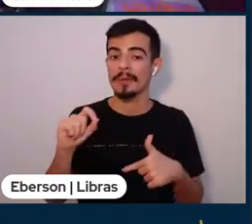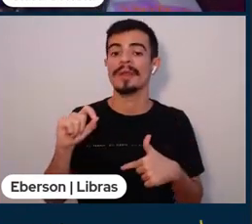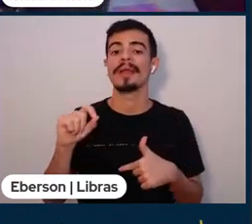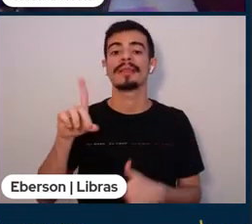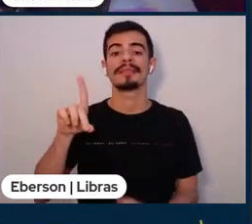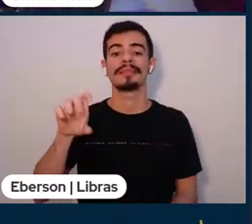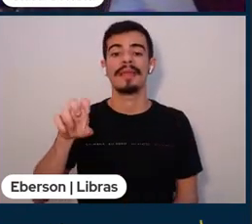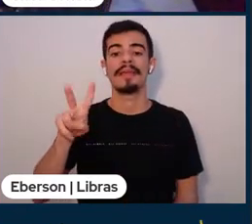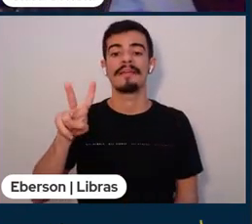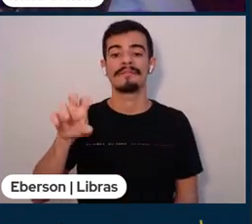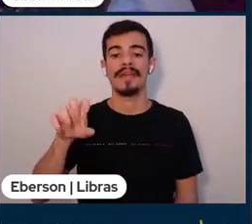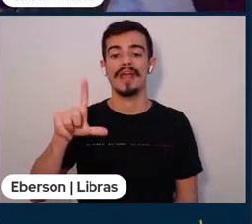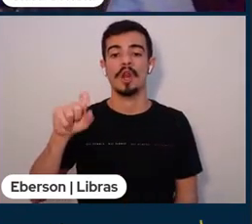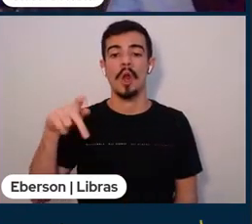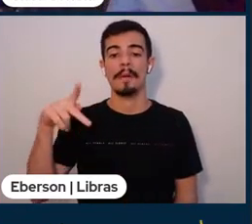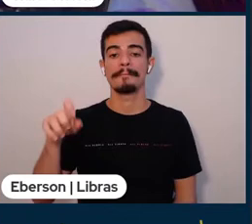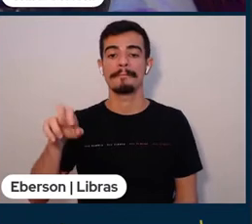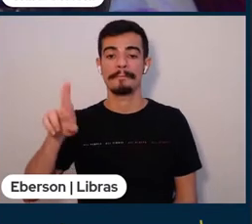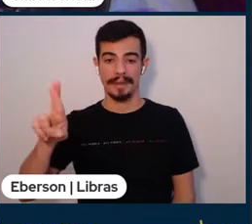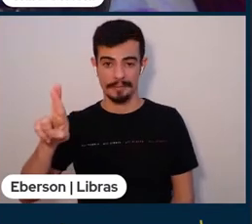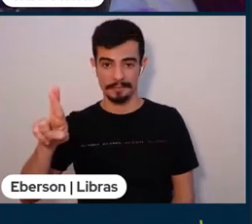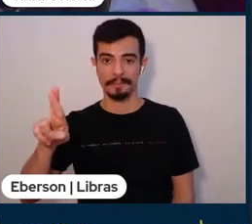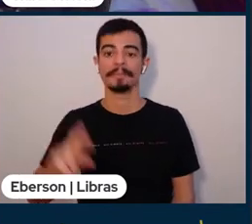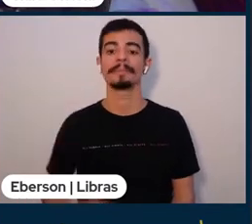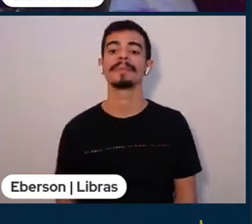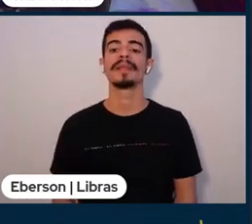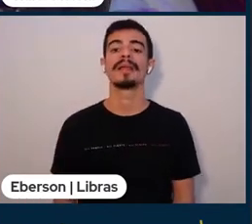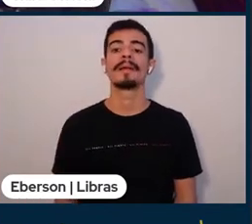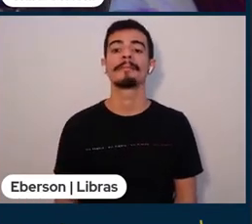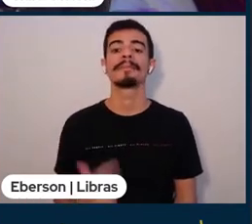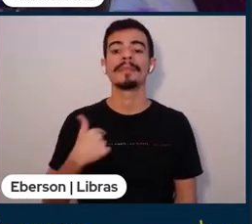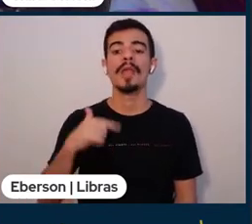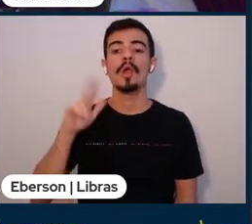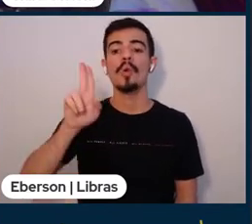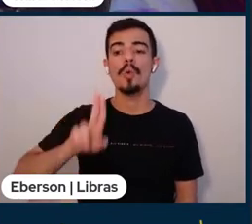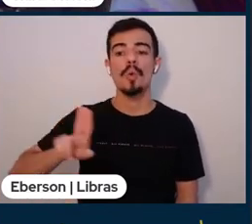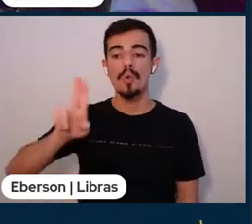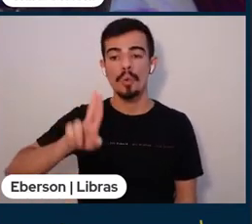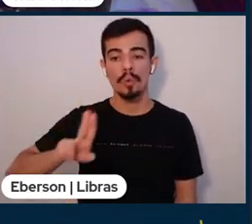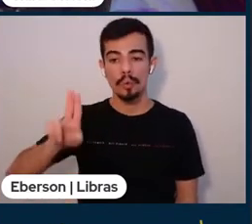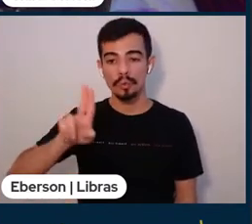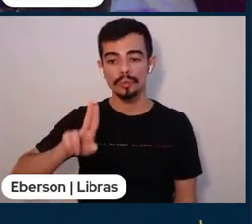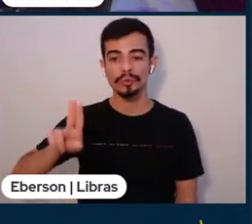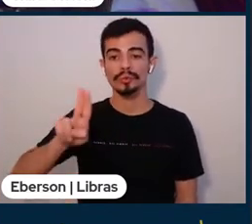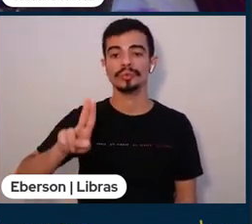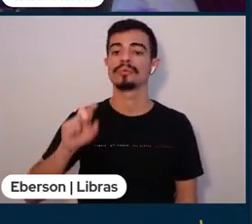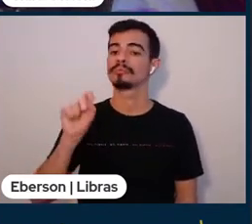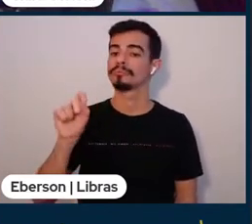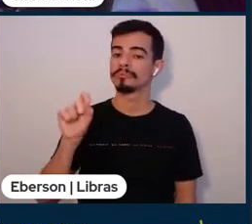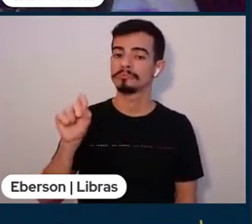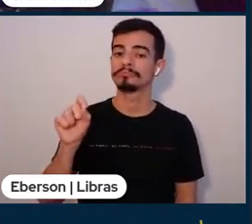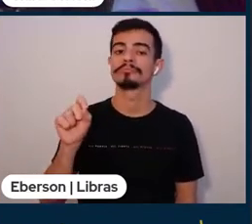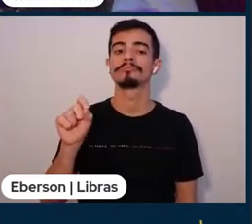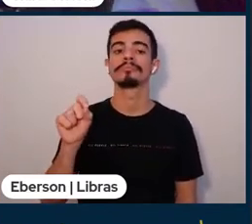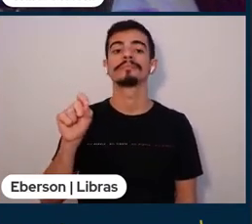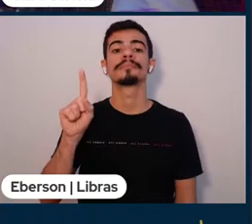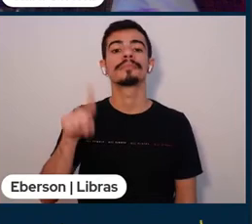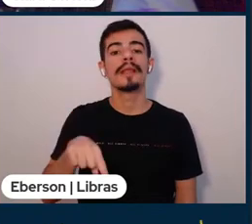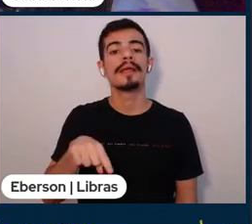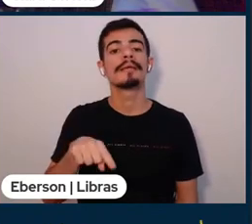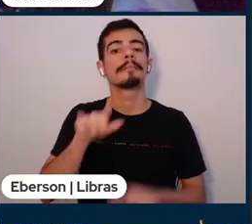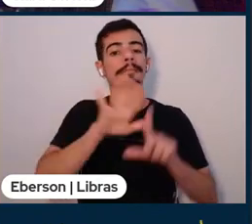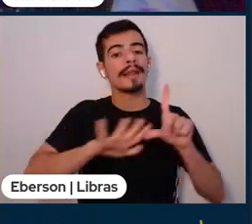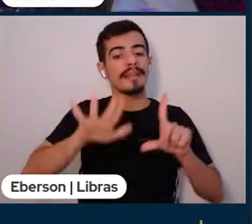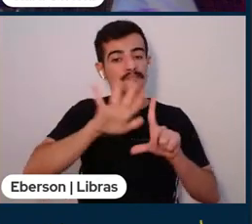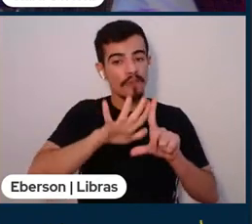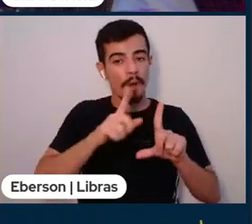chatbot na Cint. O que eu faço é usar a plataforma da Chatlayer, que é a plataforma que a gente constrói os nossos bots, essa